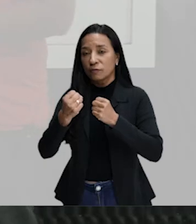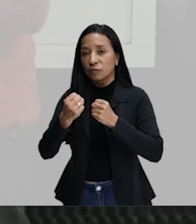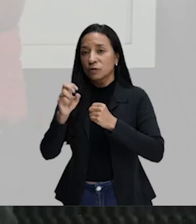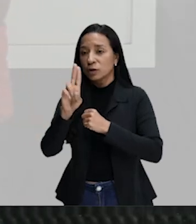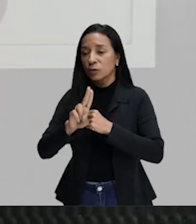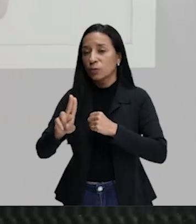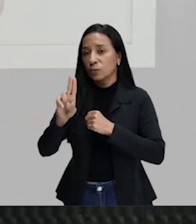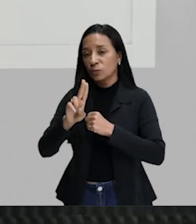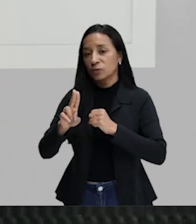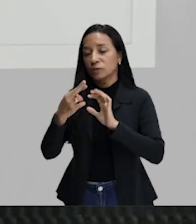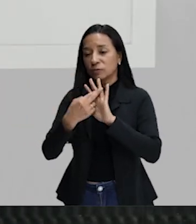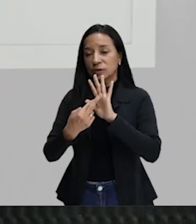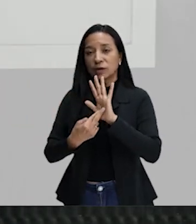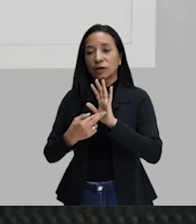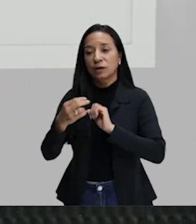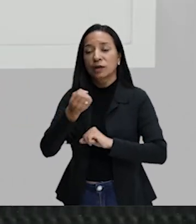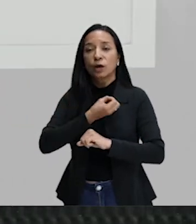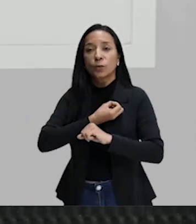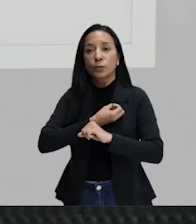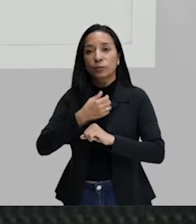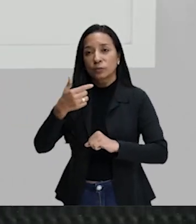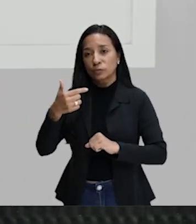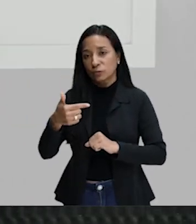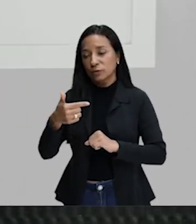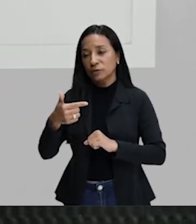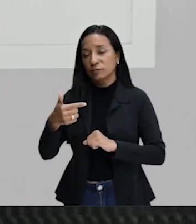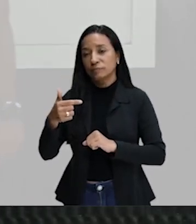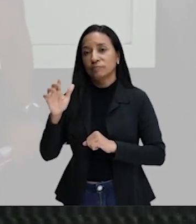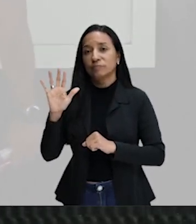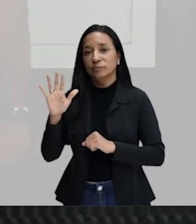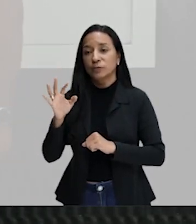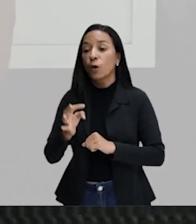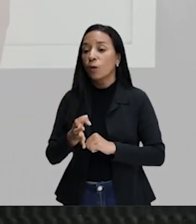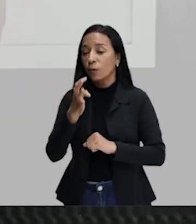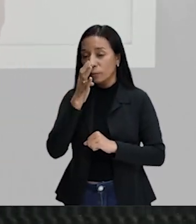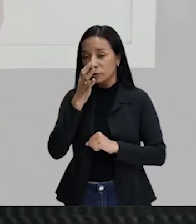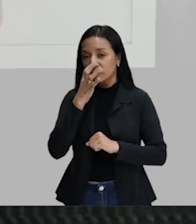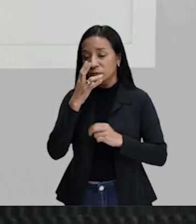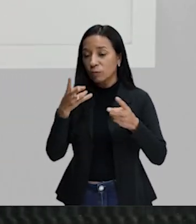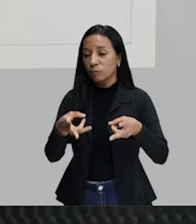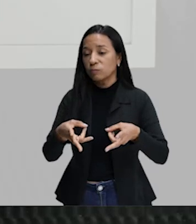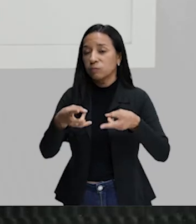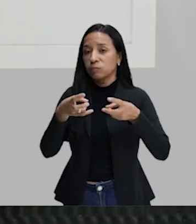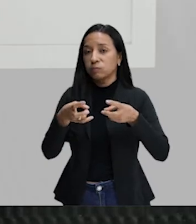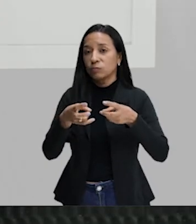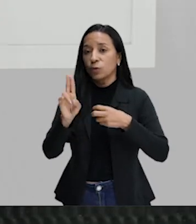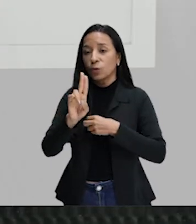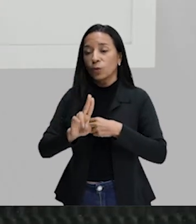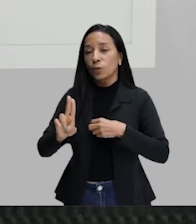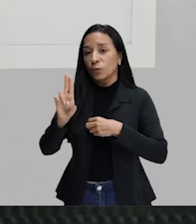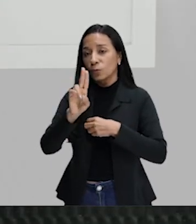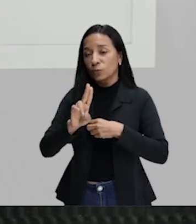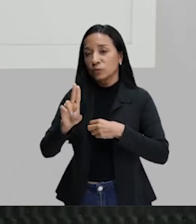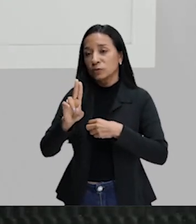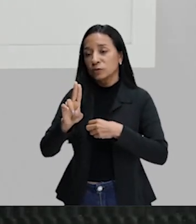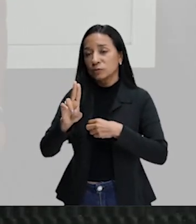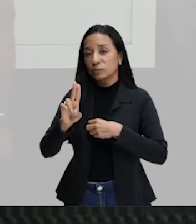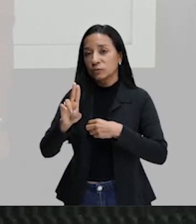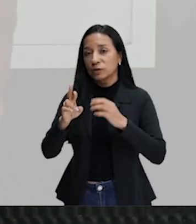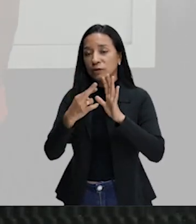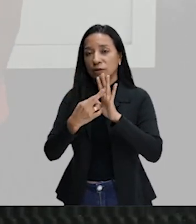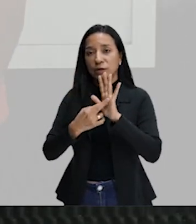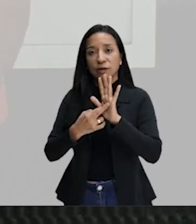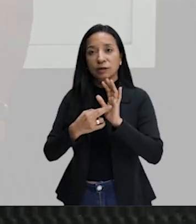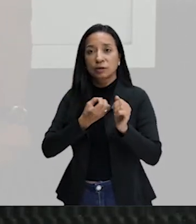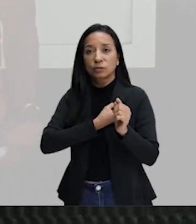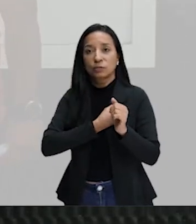número 2, certo? Uma observação aqui. Nós utilizamos a regra da mão número 2, da mão